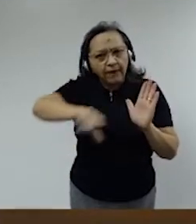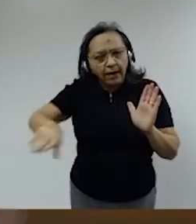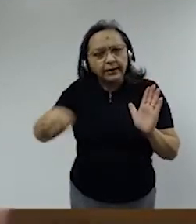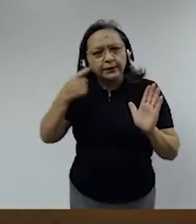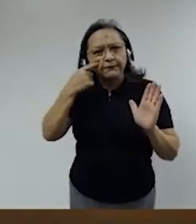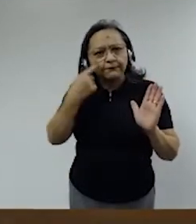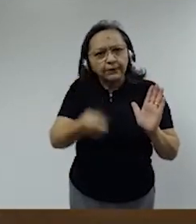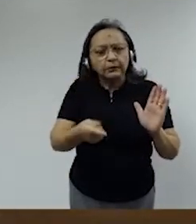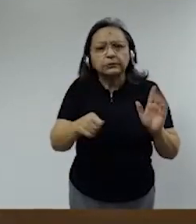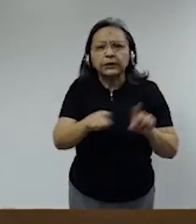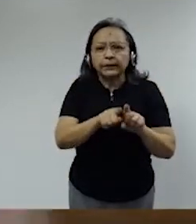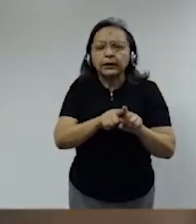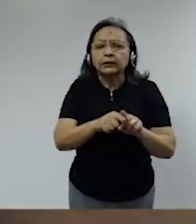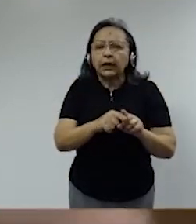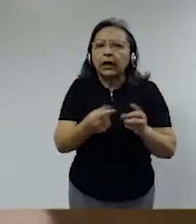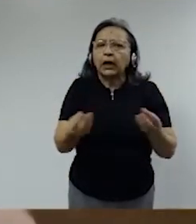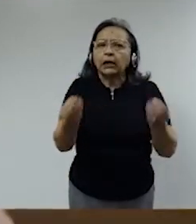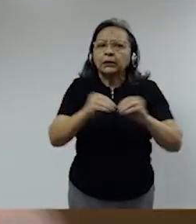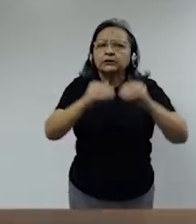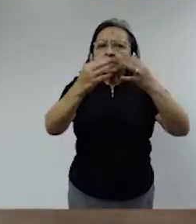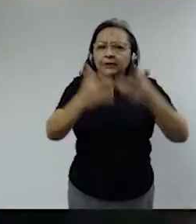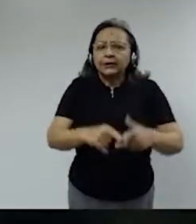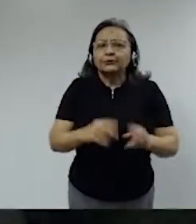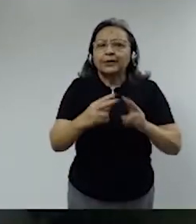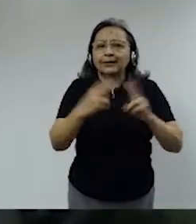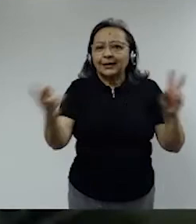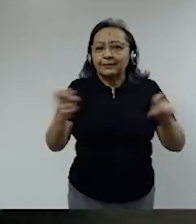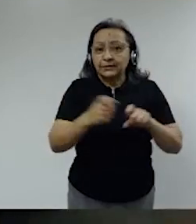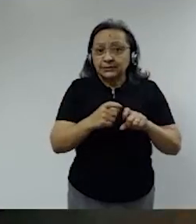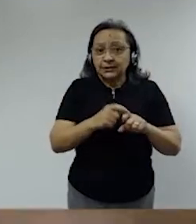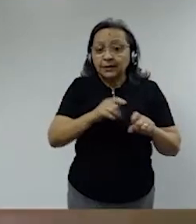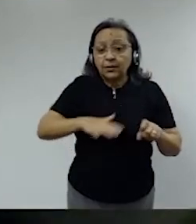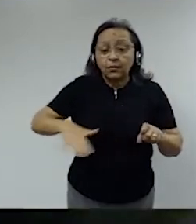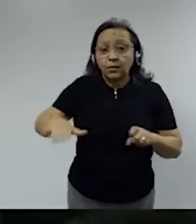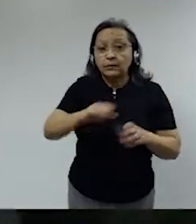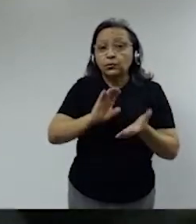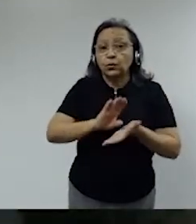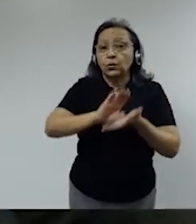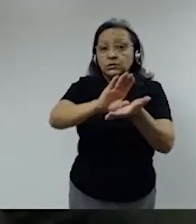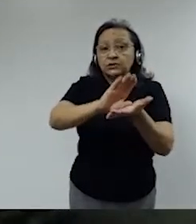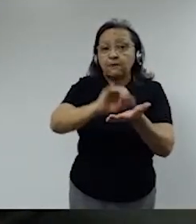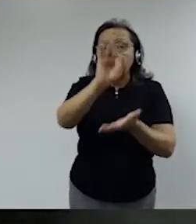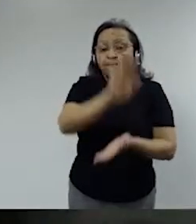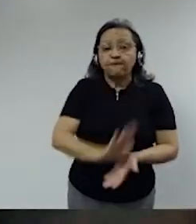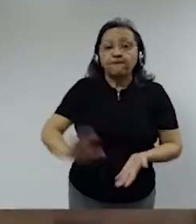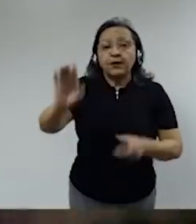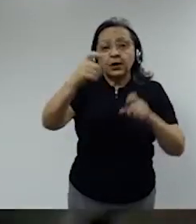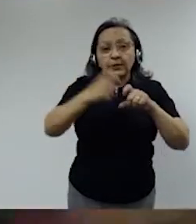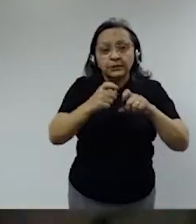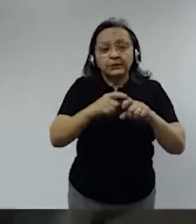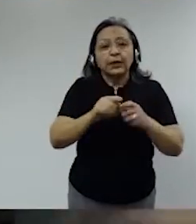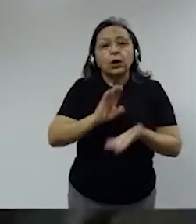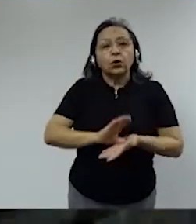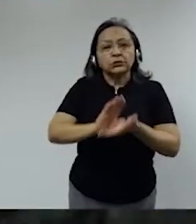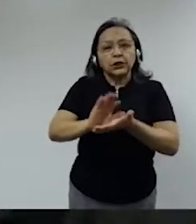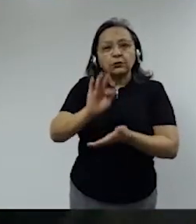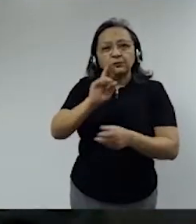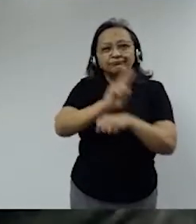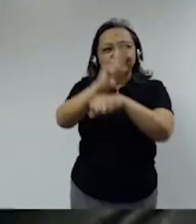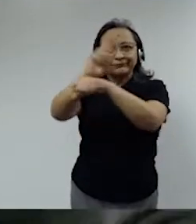aplicação da telemedicina no âmbito do Conselho Federal de Medicina, dos conselhos regionais, que são normas de